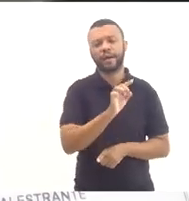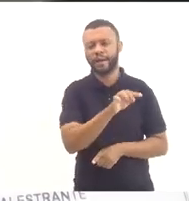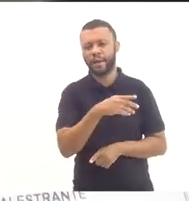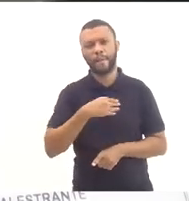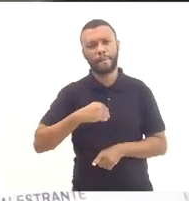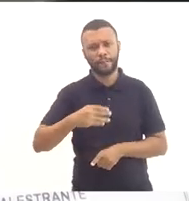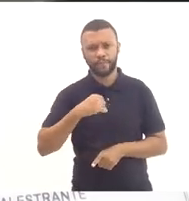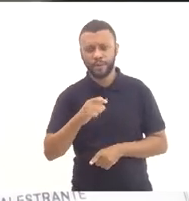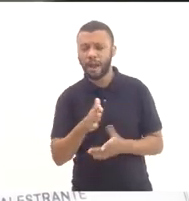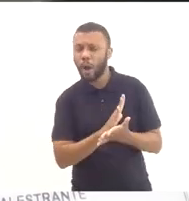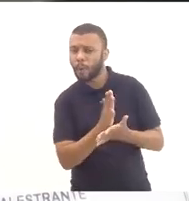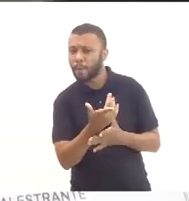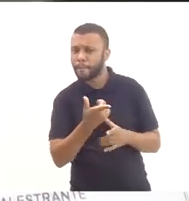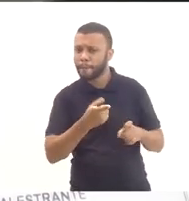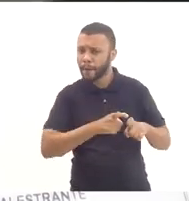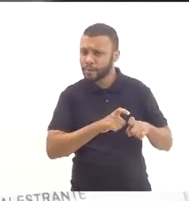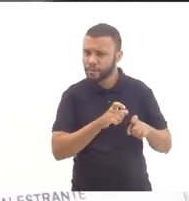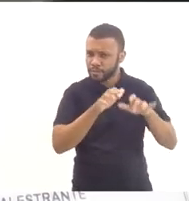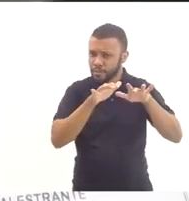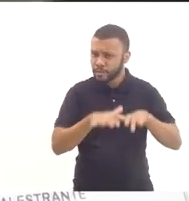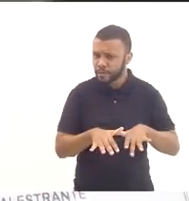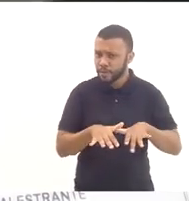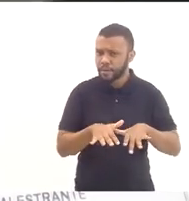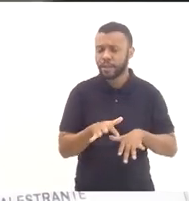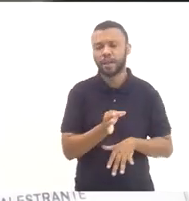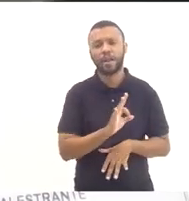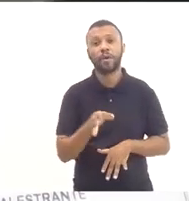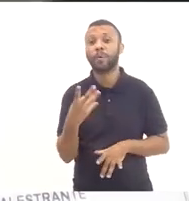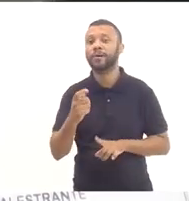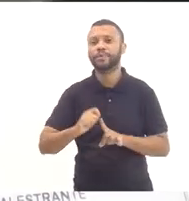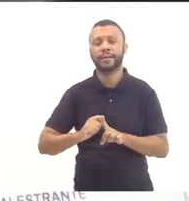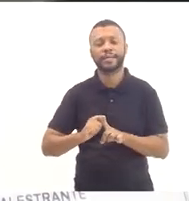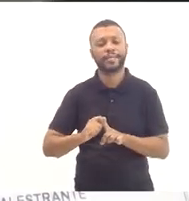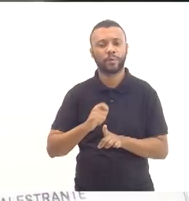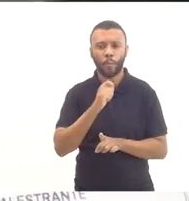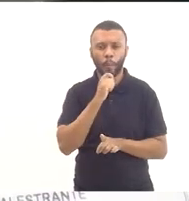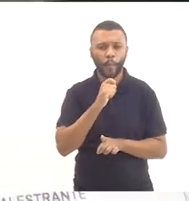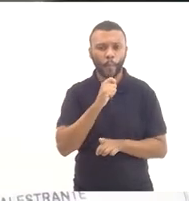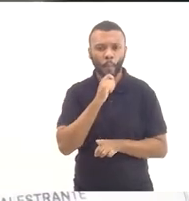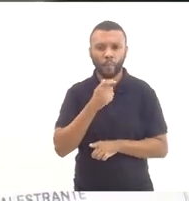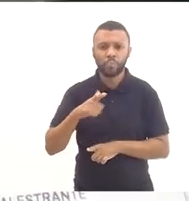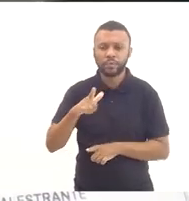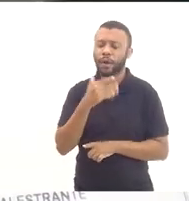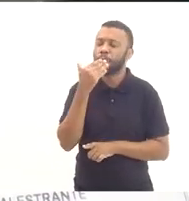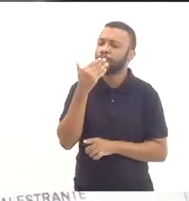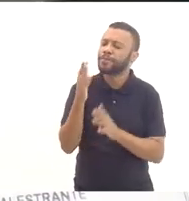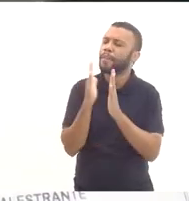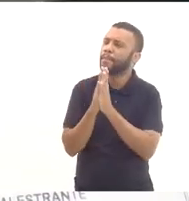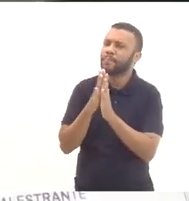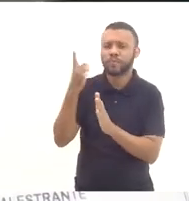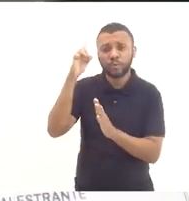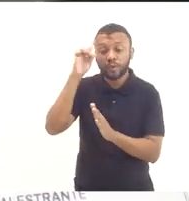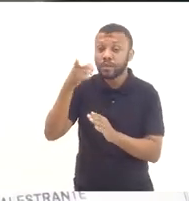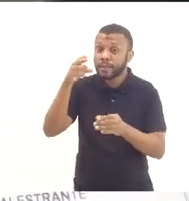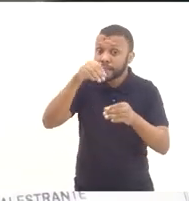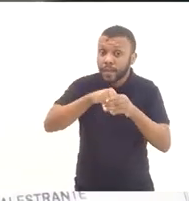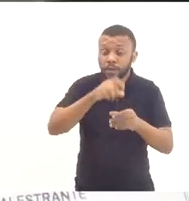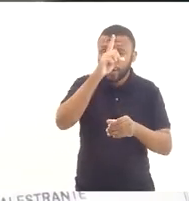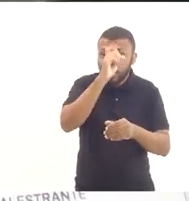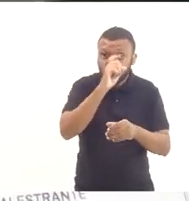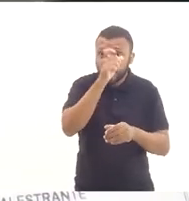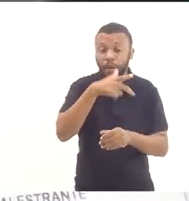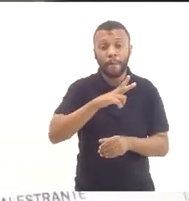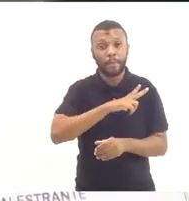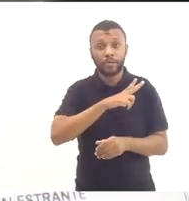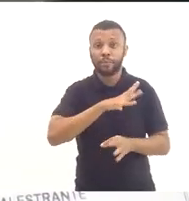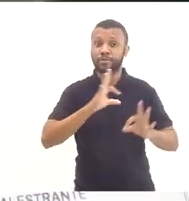algum médico escreveu produtor Kevin não por quatro meses e eu pedi a todos os dias isso um hospital particular de ponta